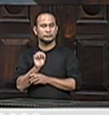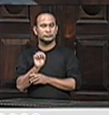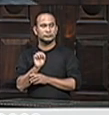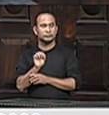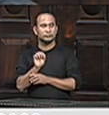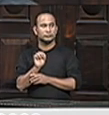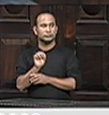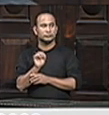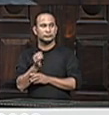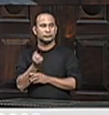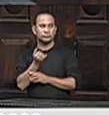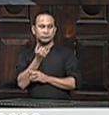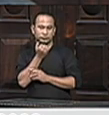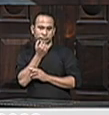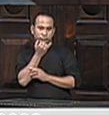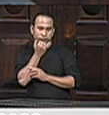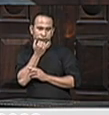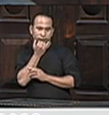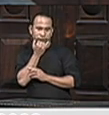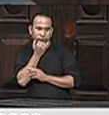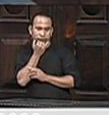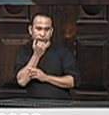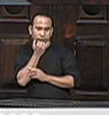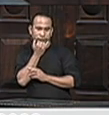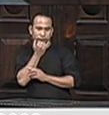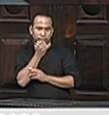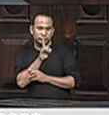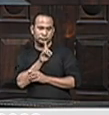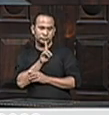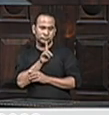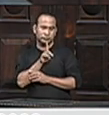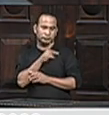Pô, senhor presidente, então eu peço, ainda bem que eu citei o deputado...